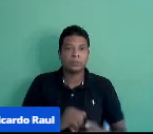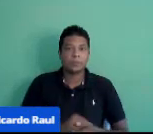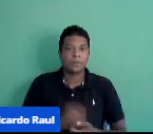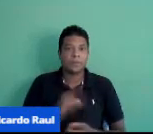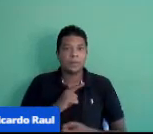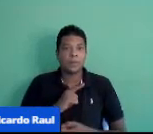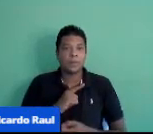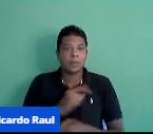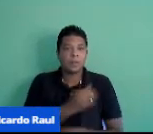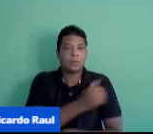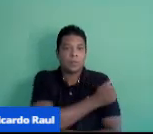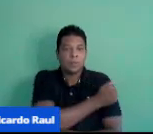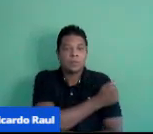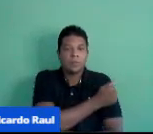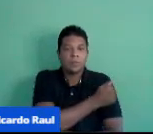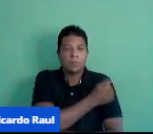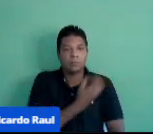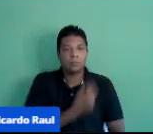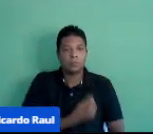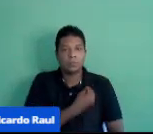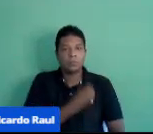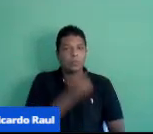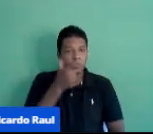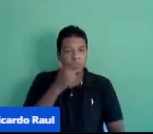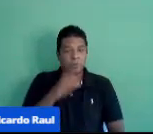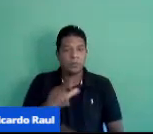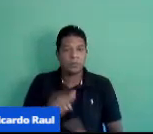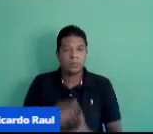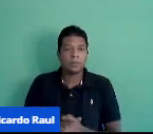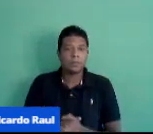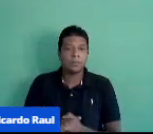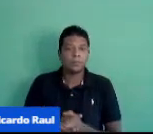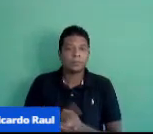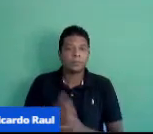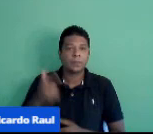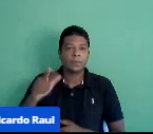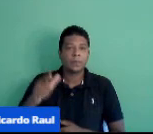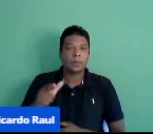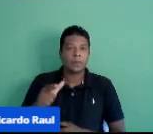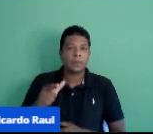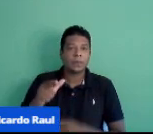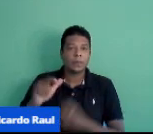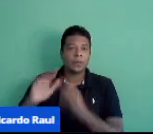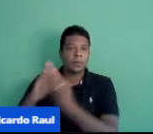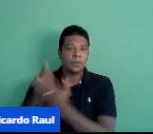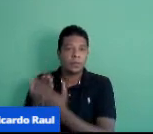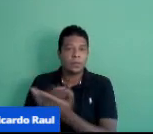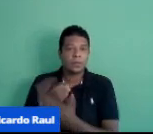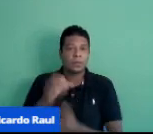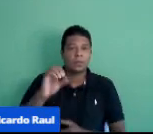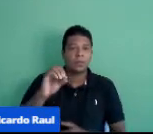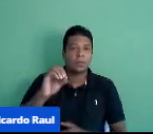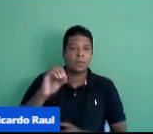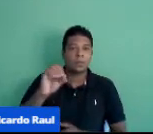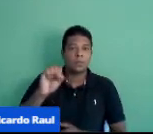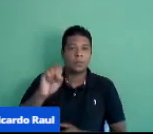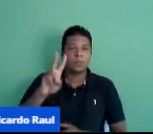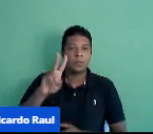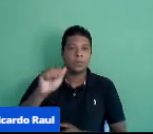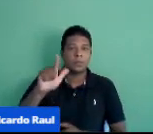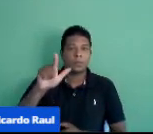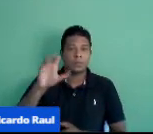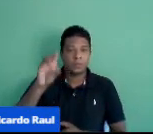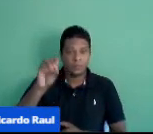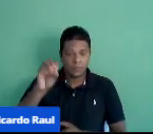que ainda participam. No Oswaldo Cruz, questão do EJA, né, já é um pouquinho mais complicado,